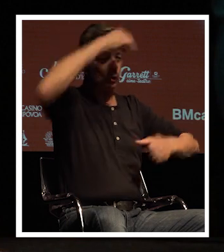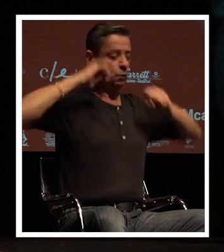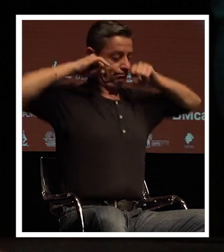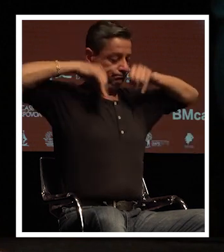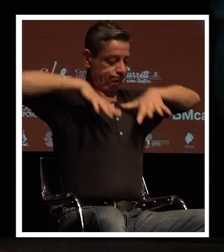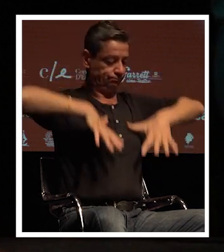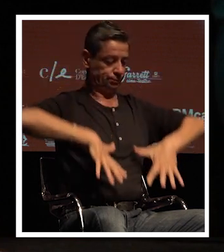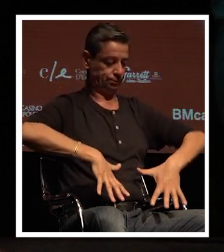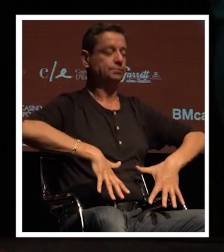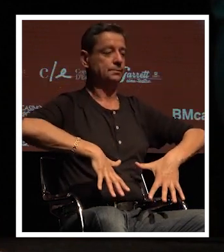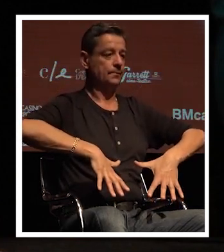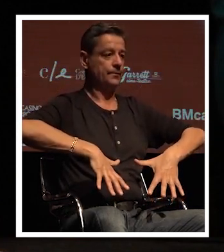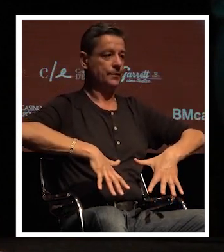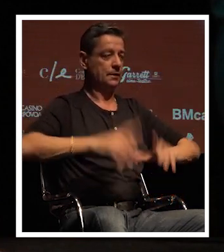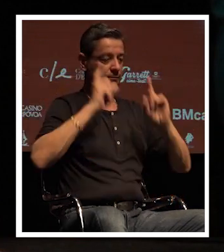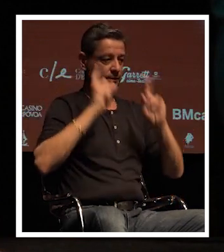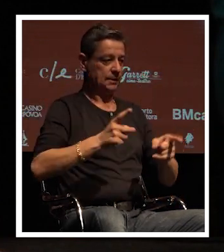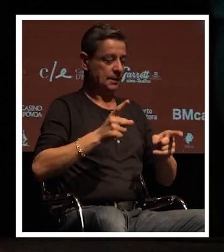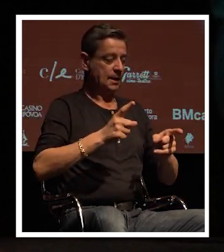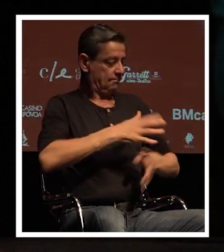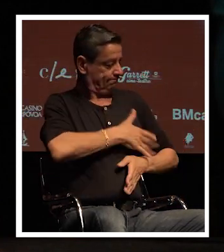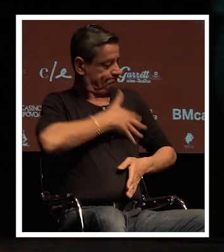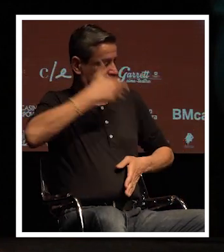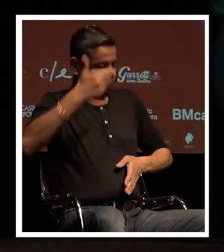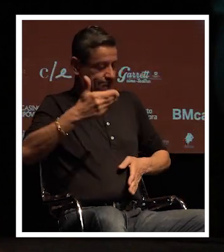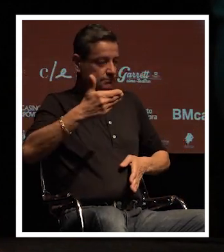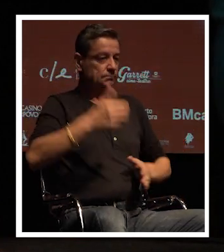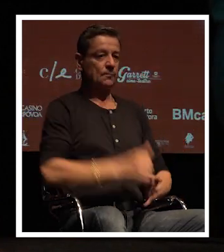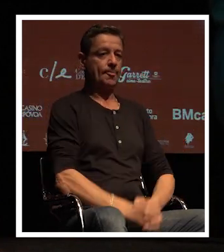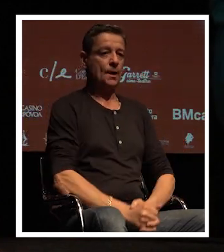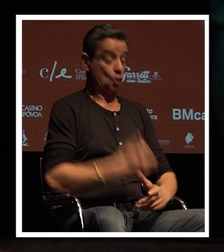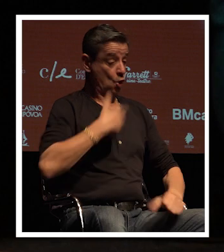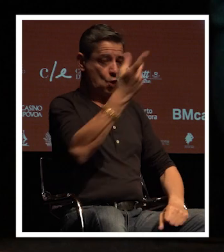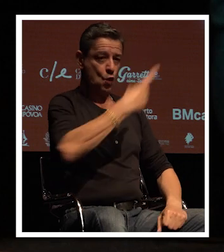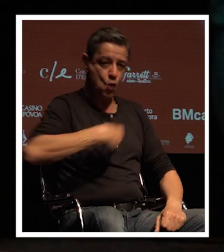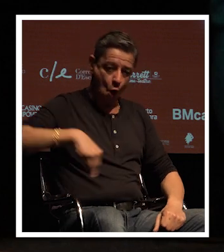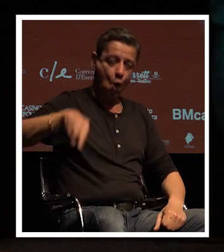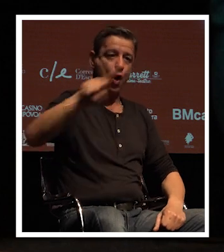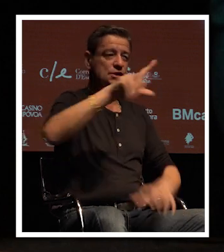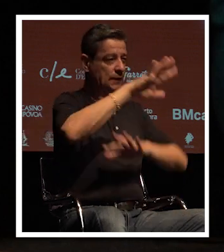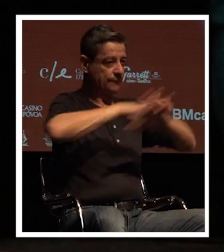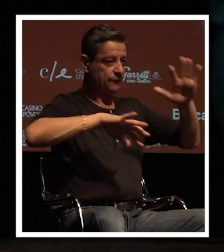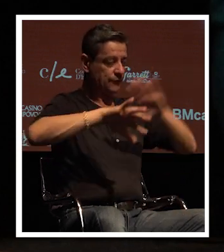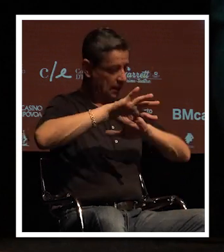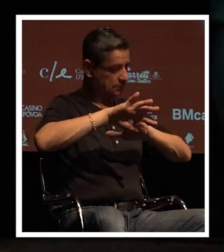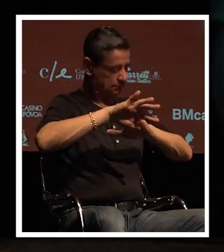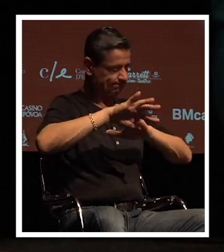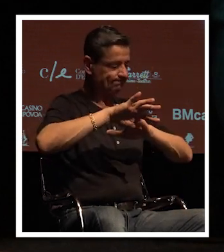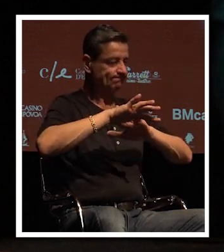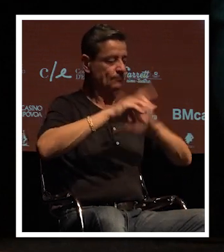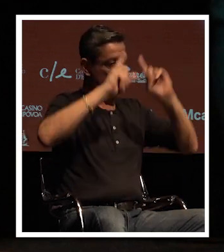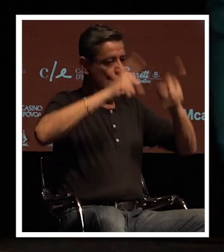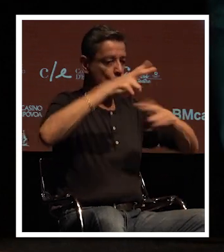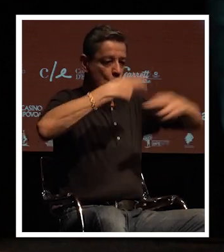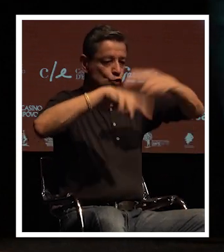e ciné ciné sagrado H nós é isso que fazem os autores os autores constrói noos por